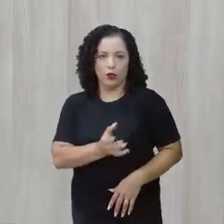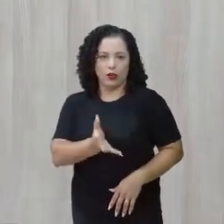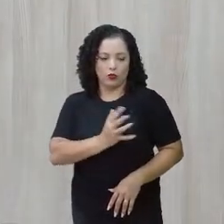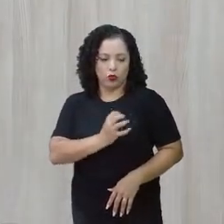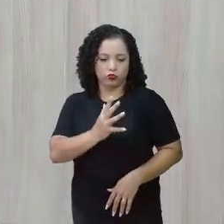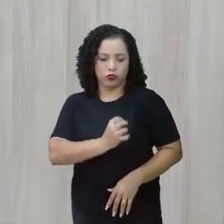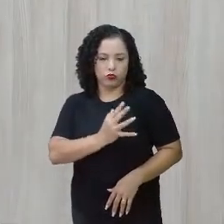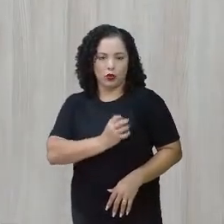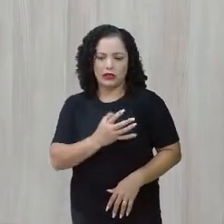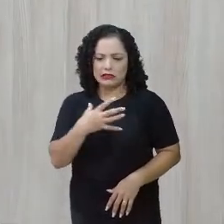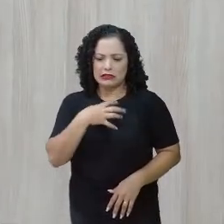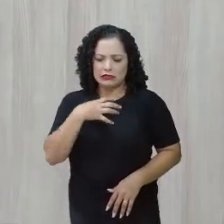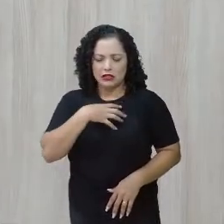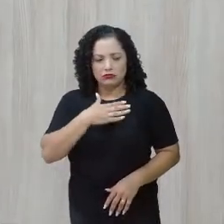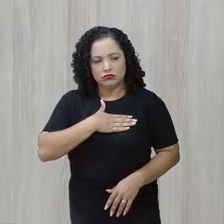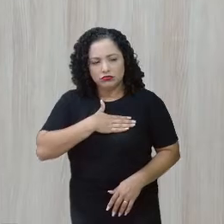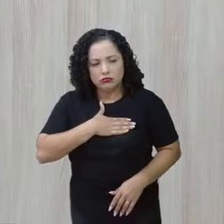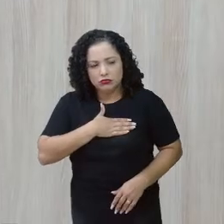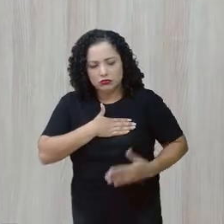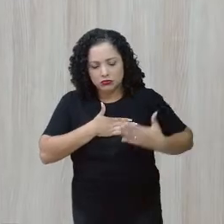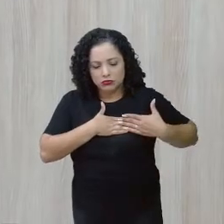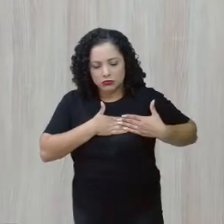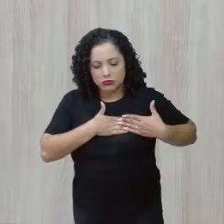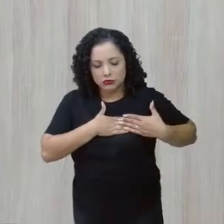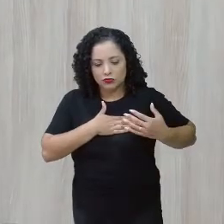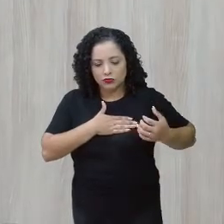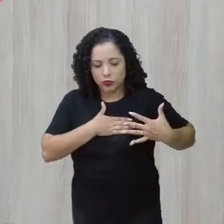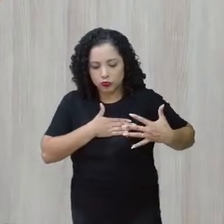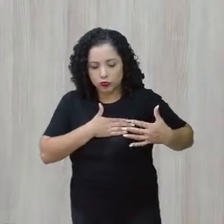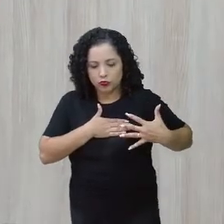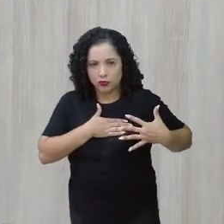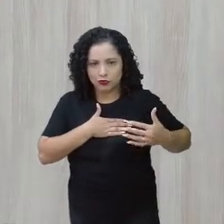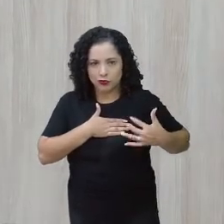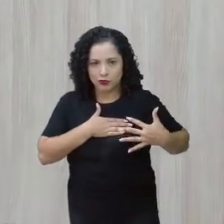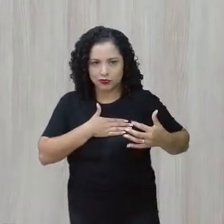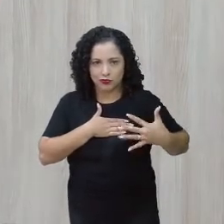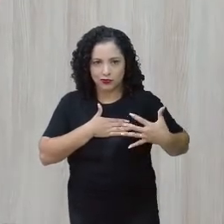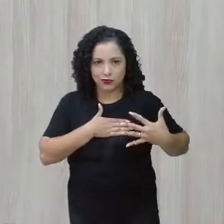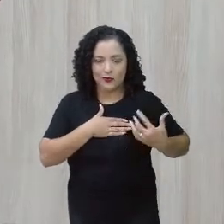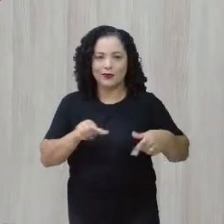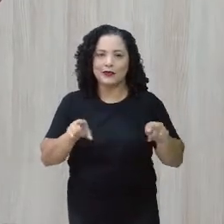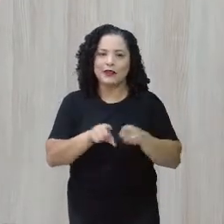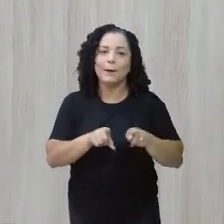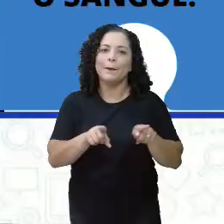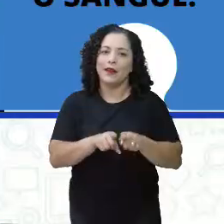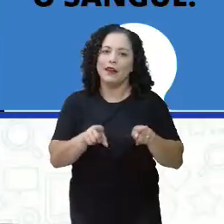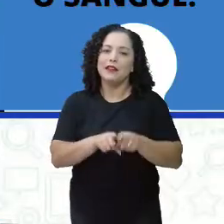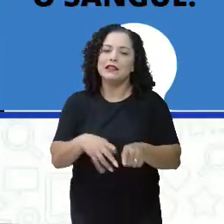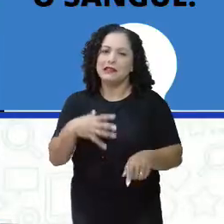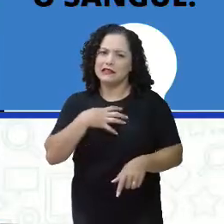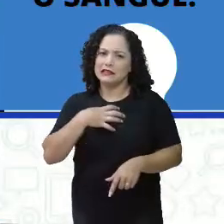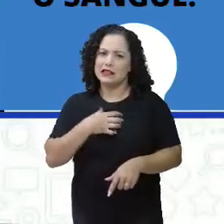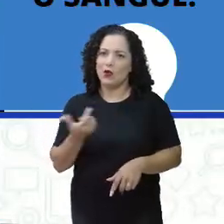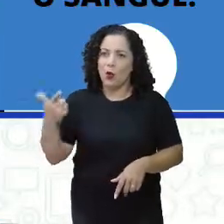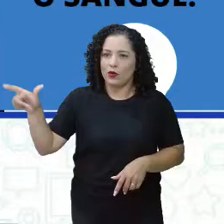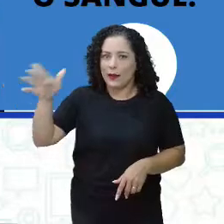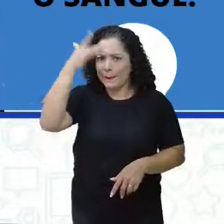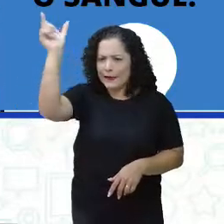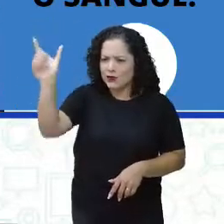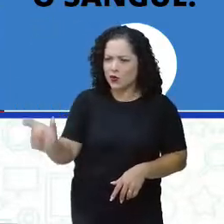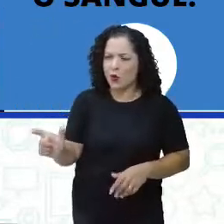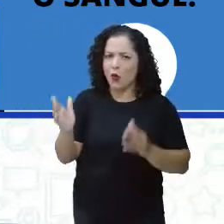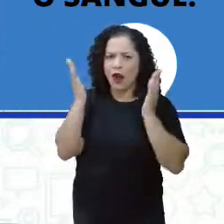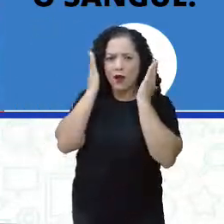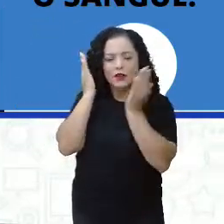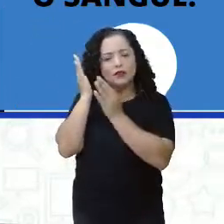e até a gente sentir, né, as nossas batidas e também sentir a batida do coração dos outros, quando a gente tenta